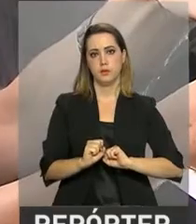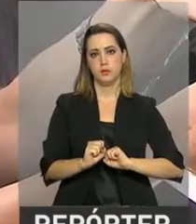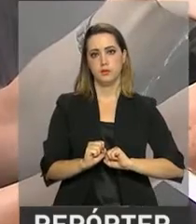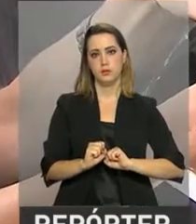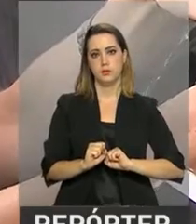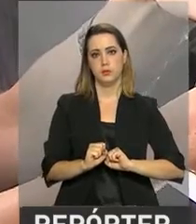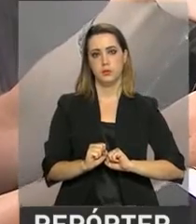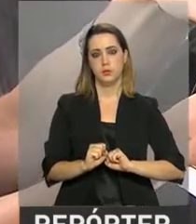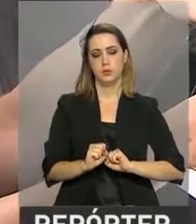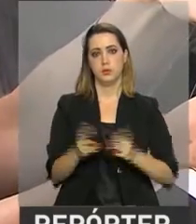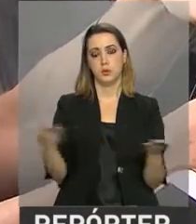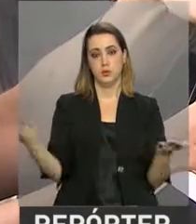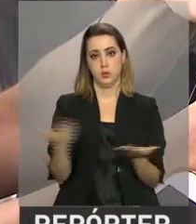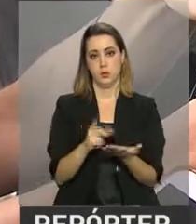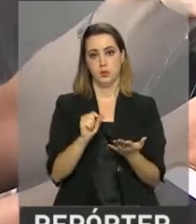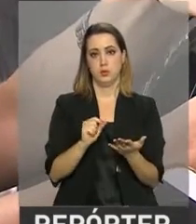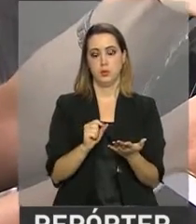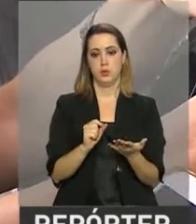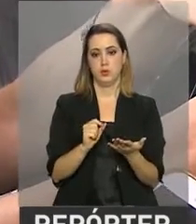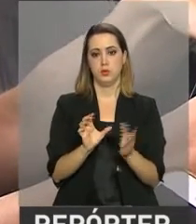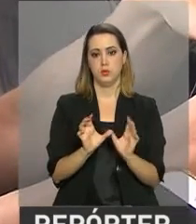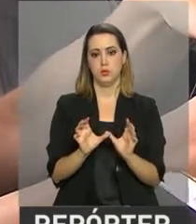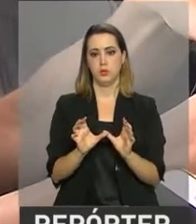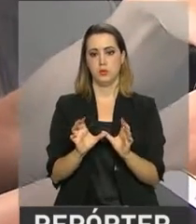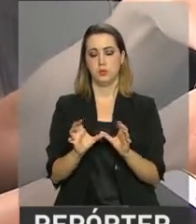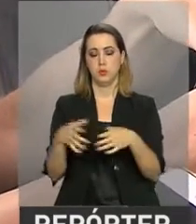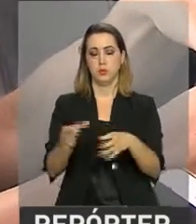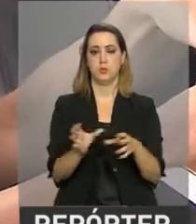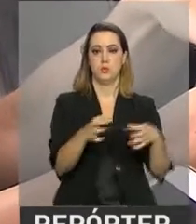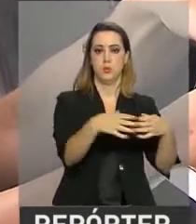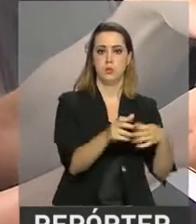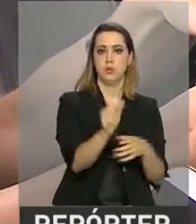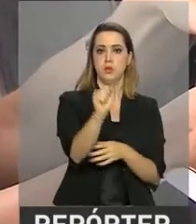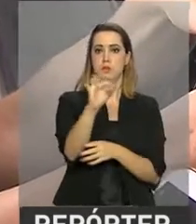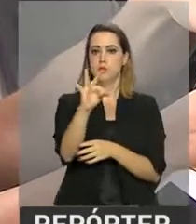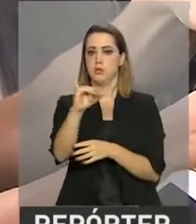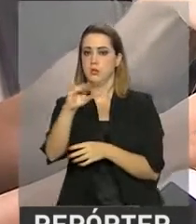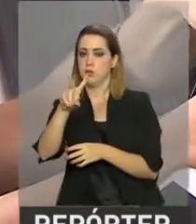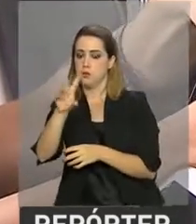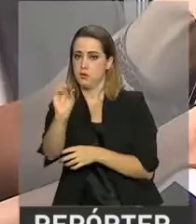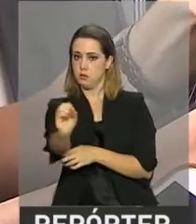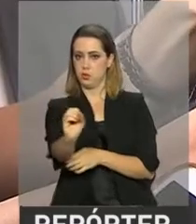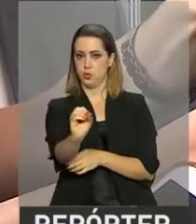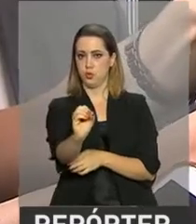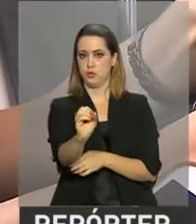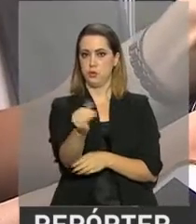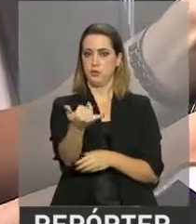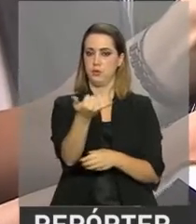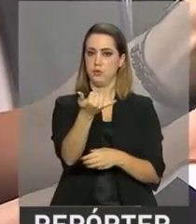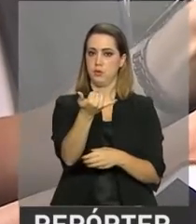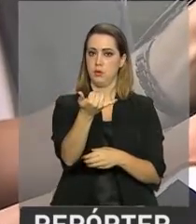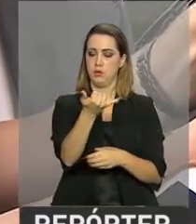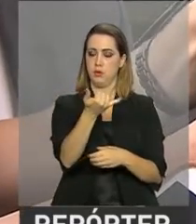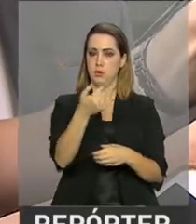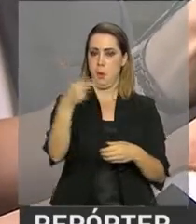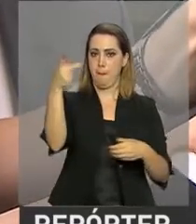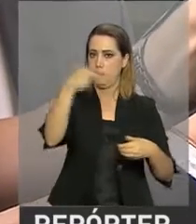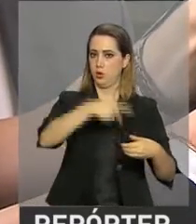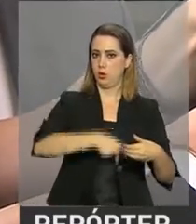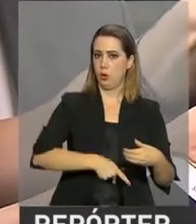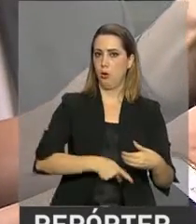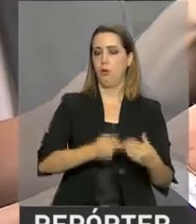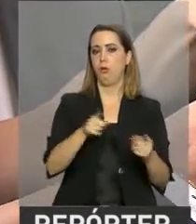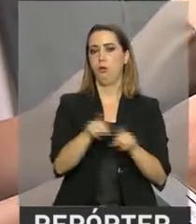cobrir esse déficit nosso com uma securitização de ativos, né, de royalties de petróleo, de dívida ativa, que tá,